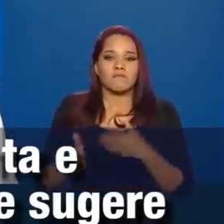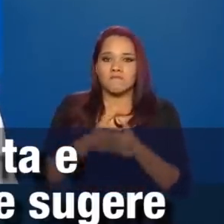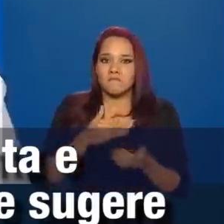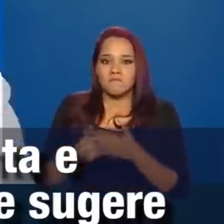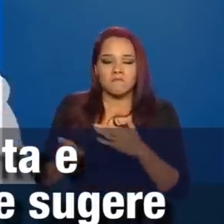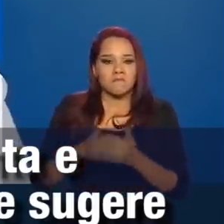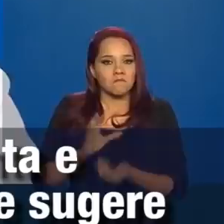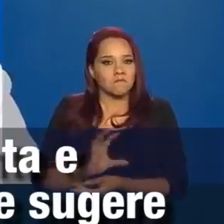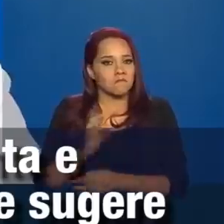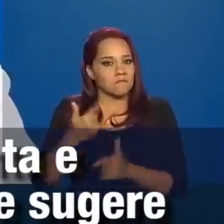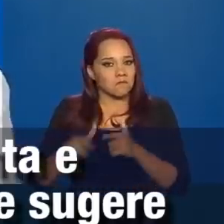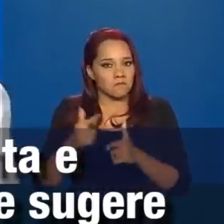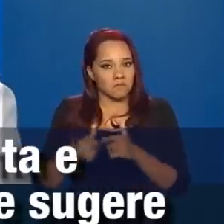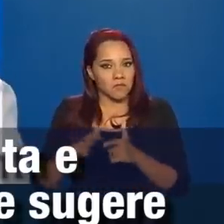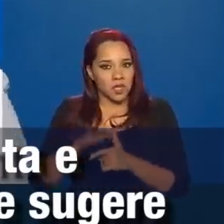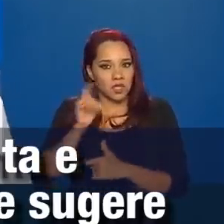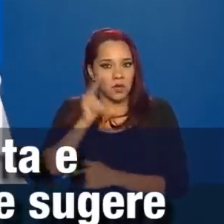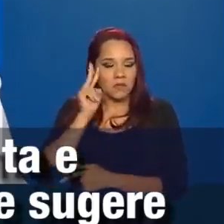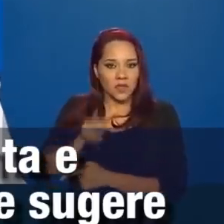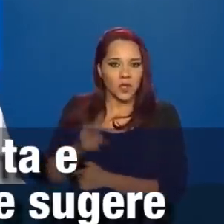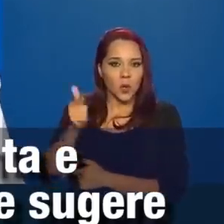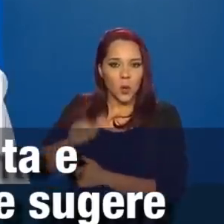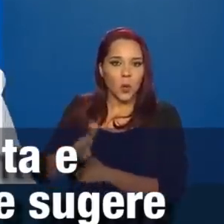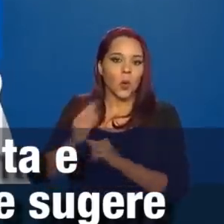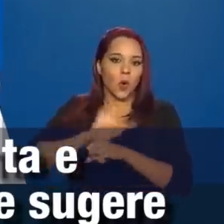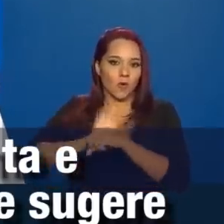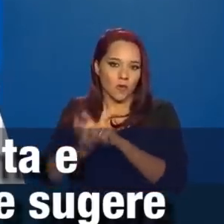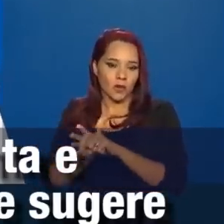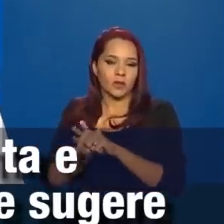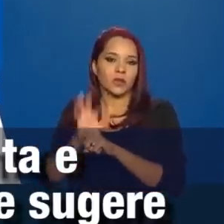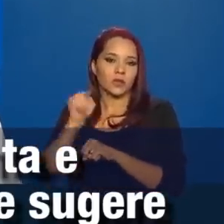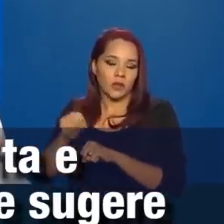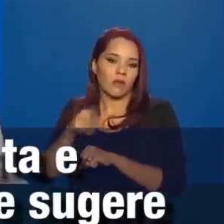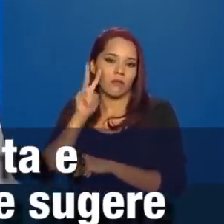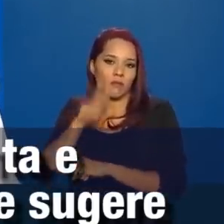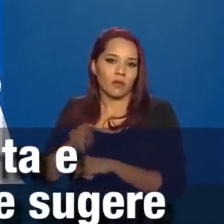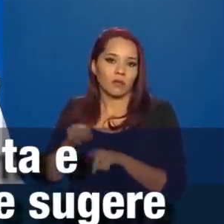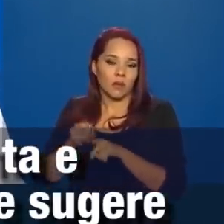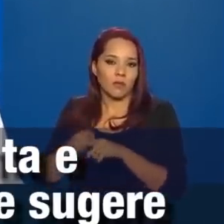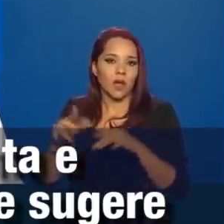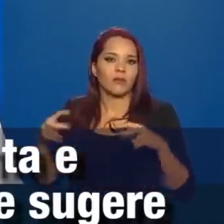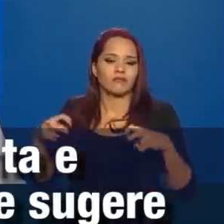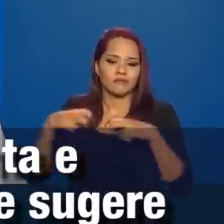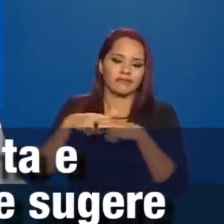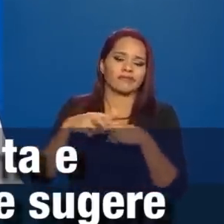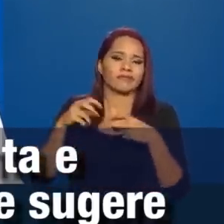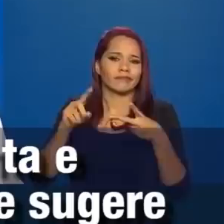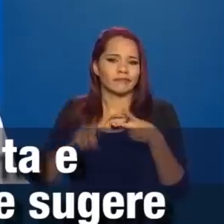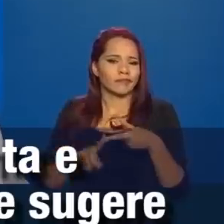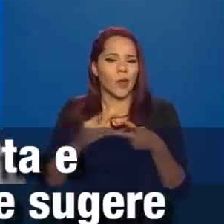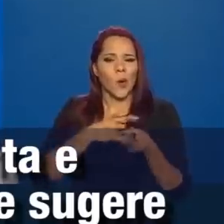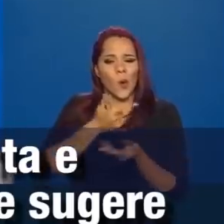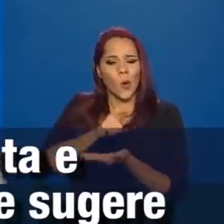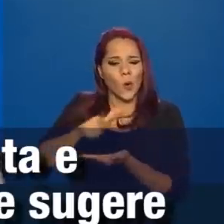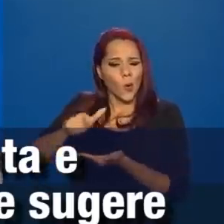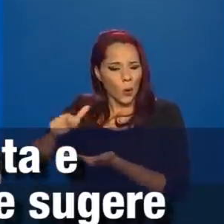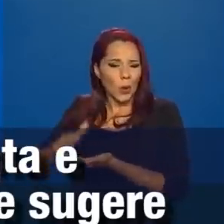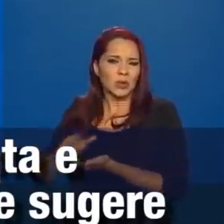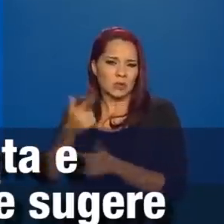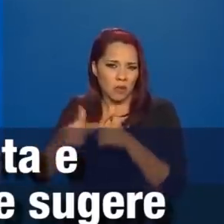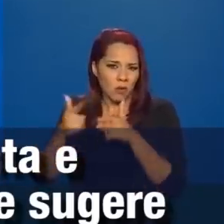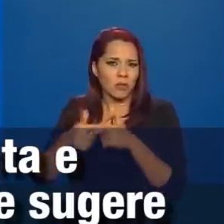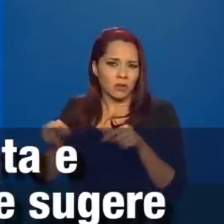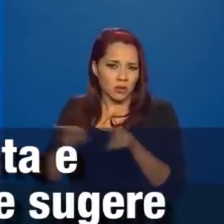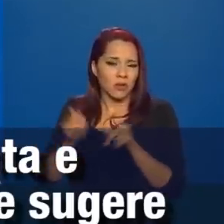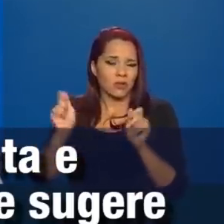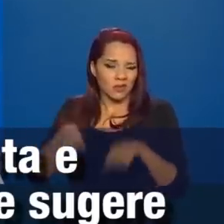independente da causa. Nós não estamos olhando só para o Covid, estamos olhando para o acidente de trânsito, para as outras causas que vão